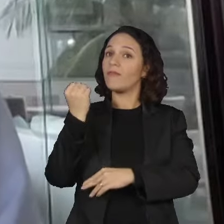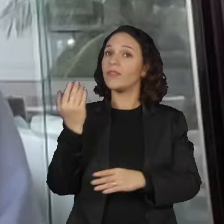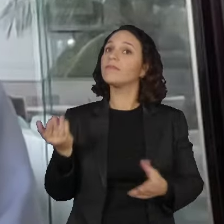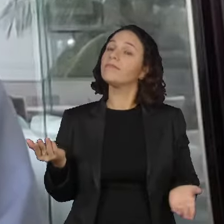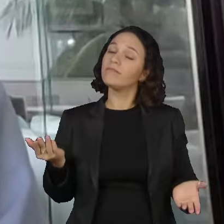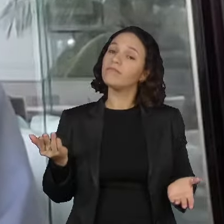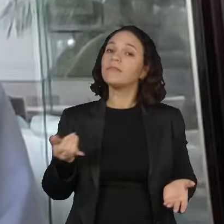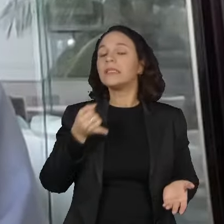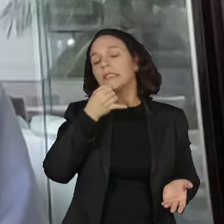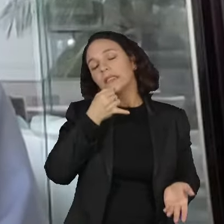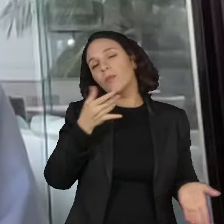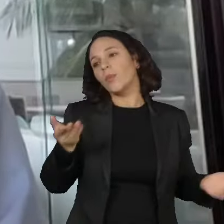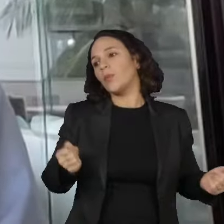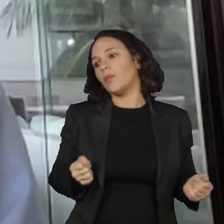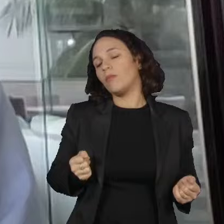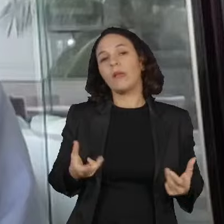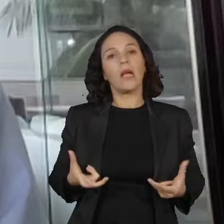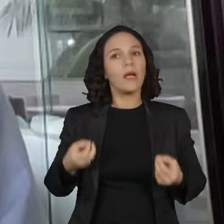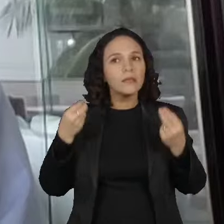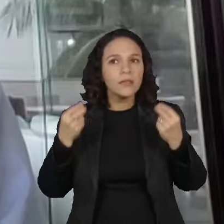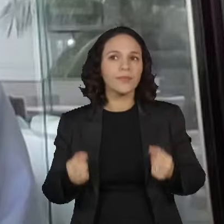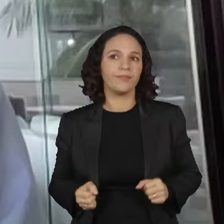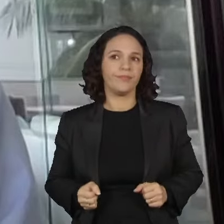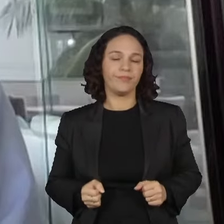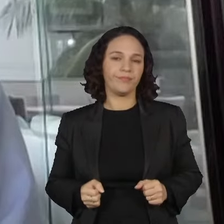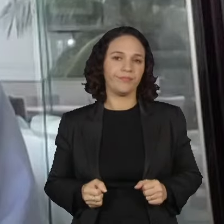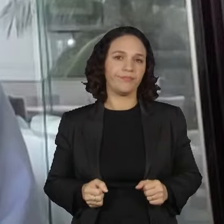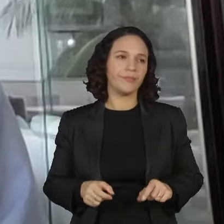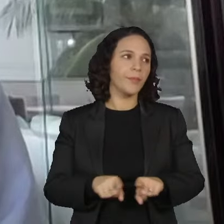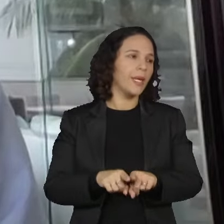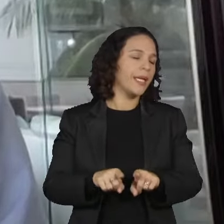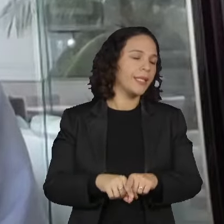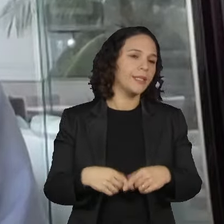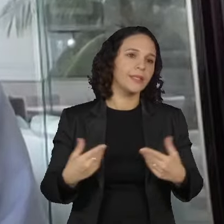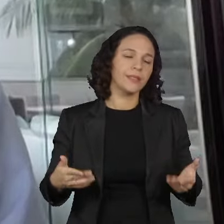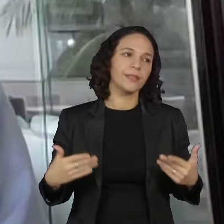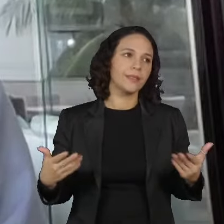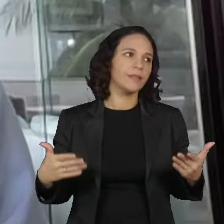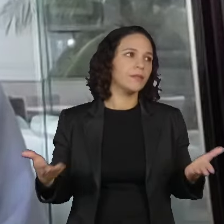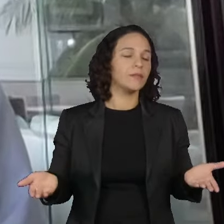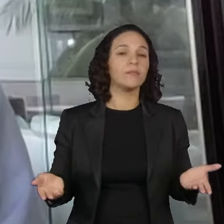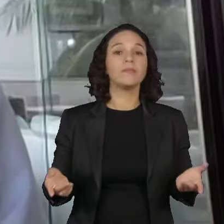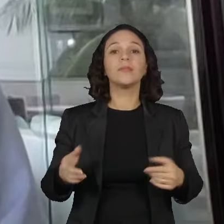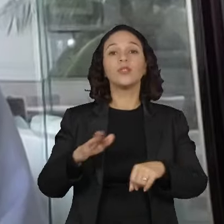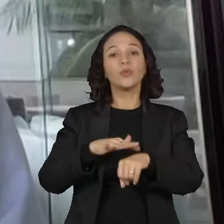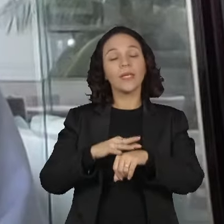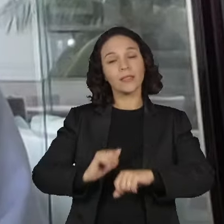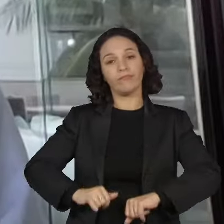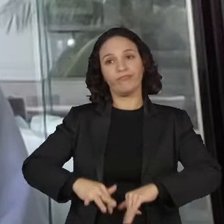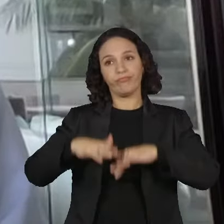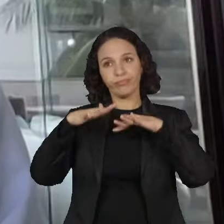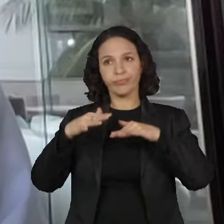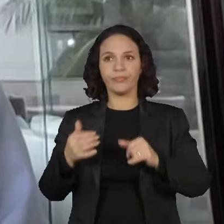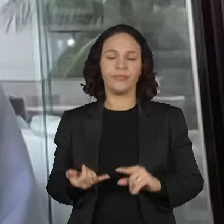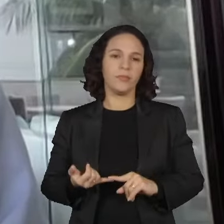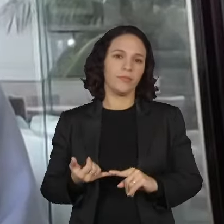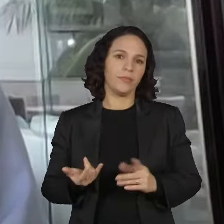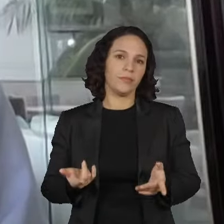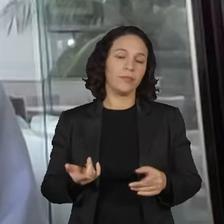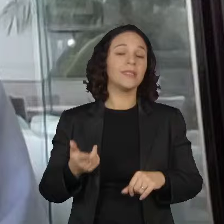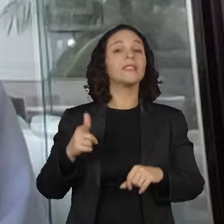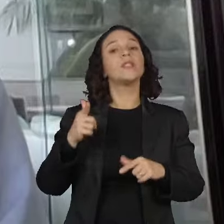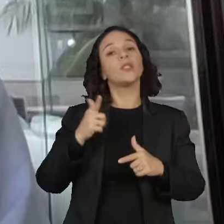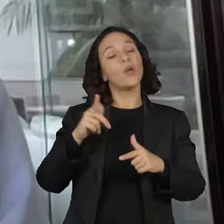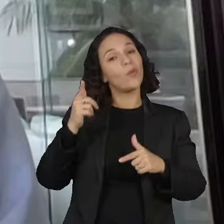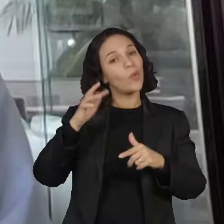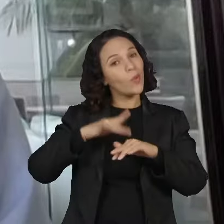como, por exemplo, um tumor, como, por exemplo, uma doença infecciosa, como, por exemplo, uma doença metabólica.